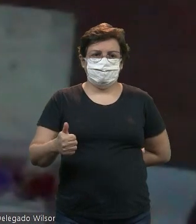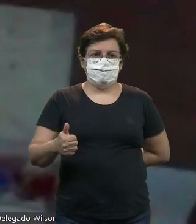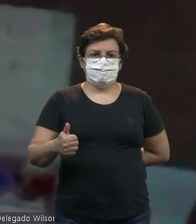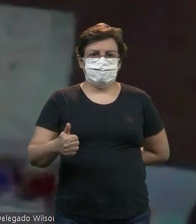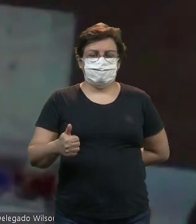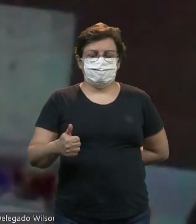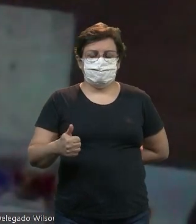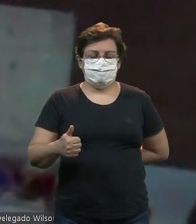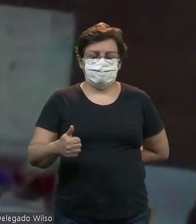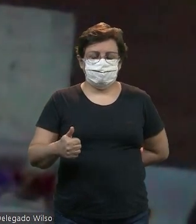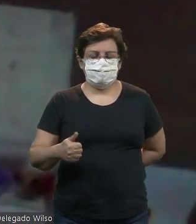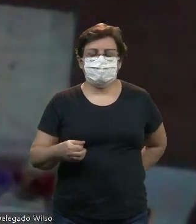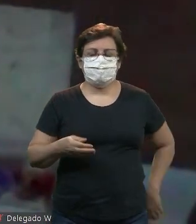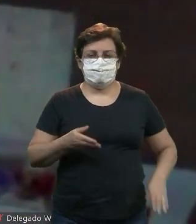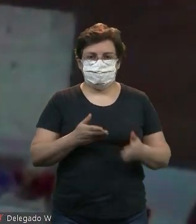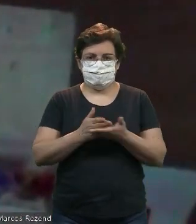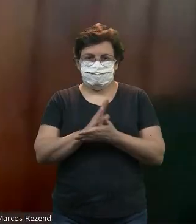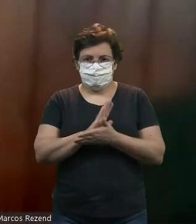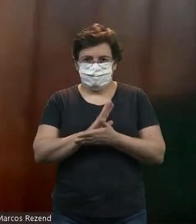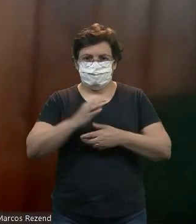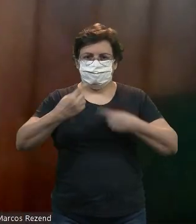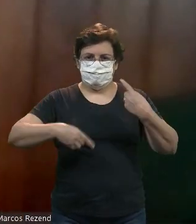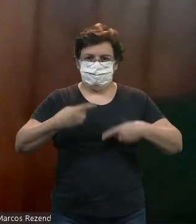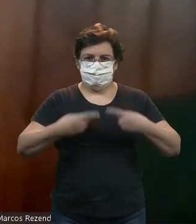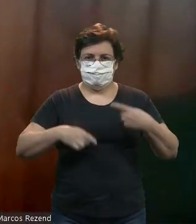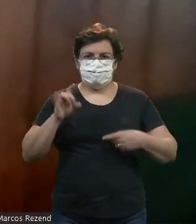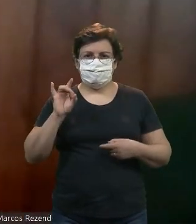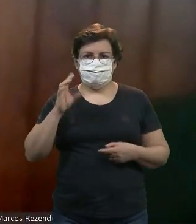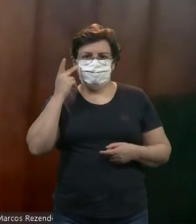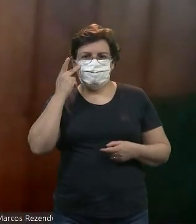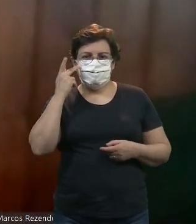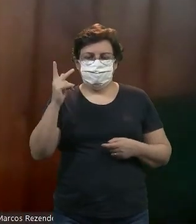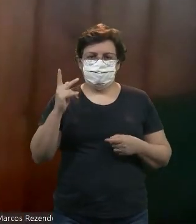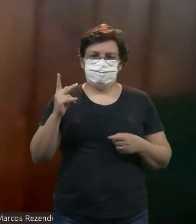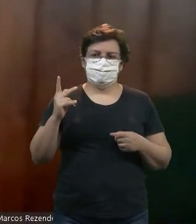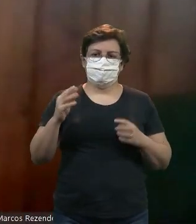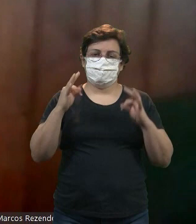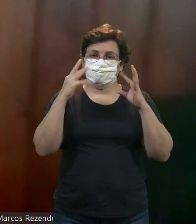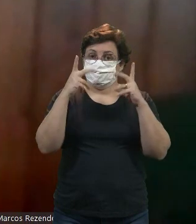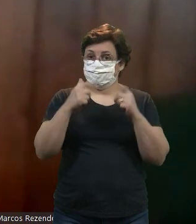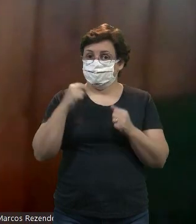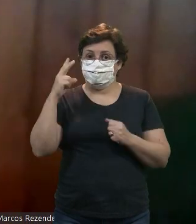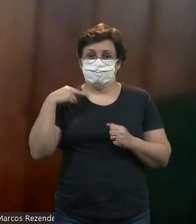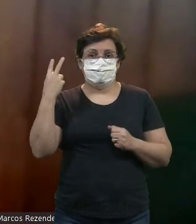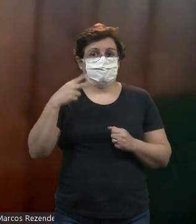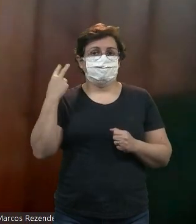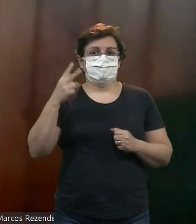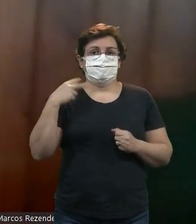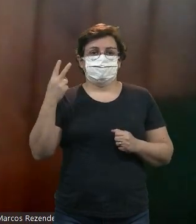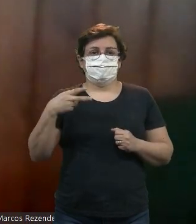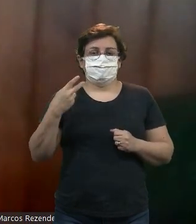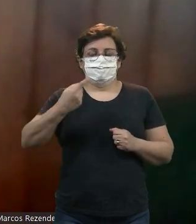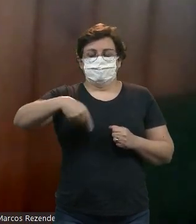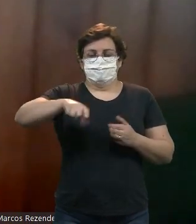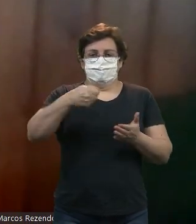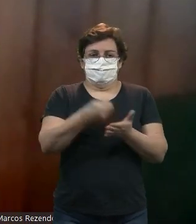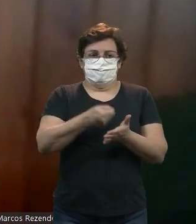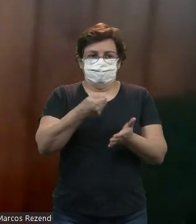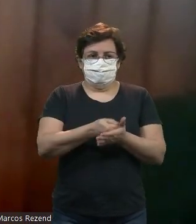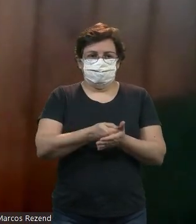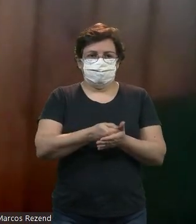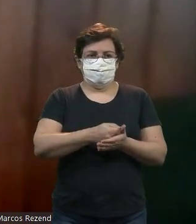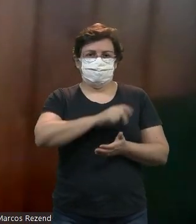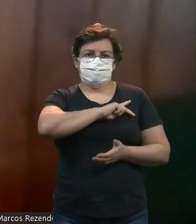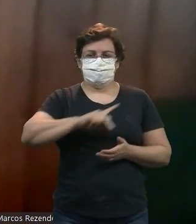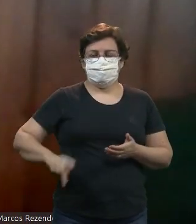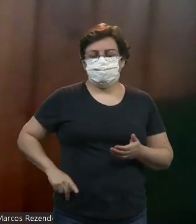Aprovado em discussão única por unanimidade da casa vai à sanção. A